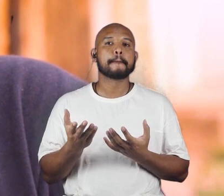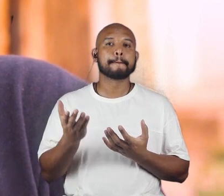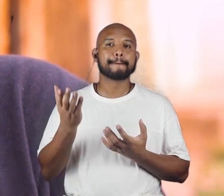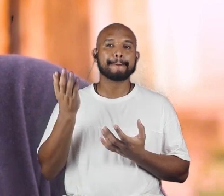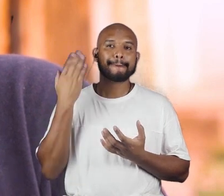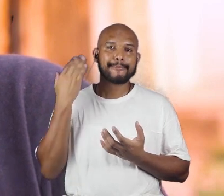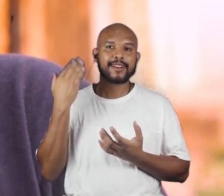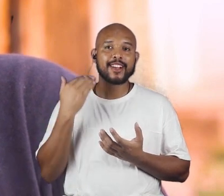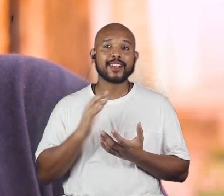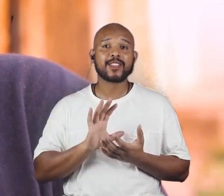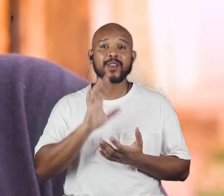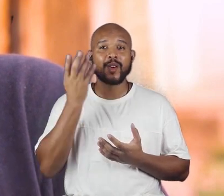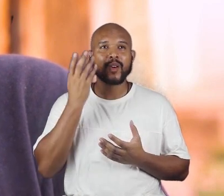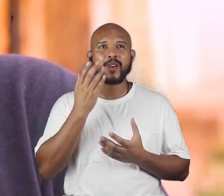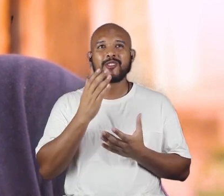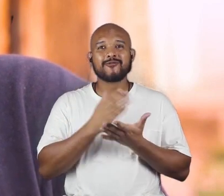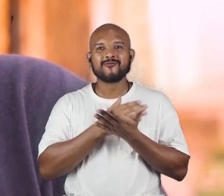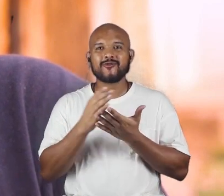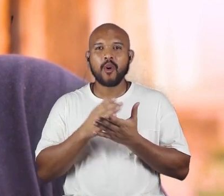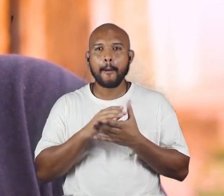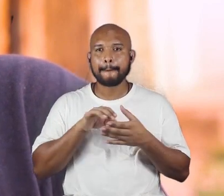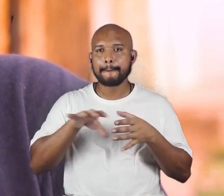hoje,